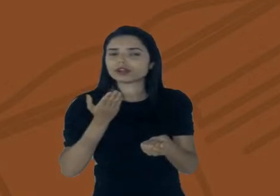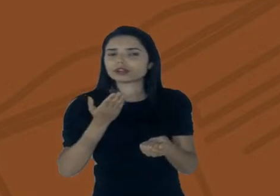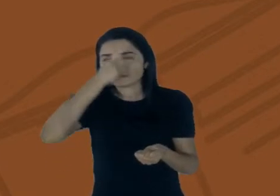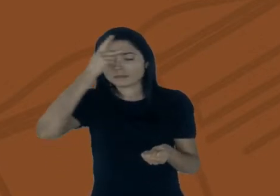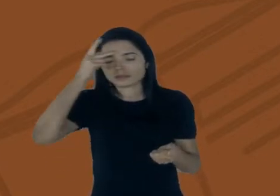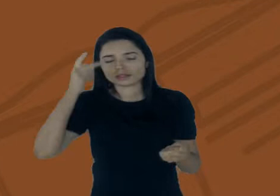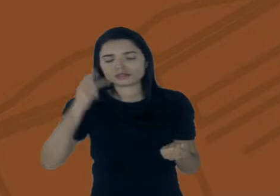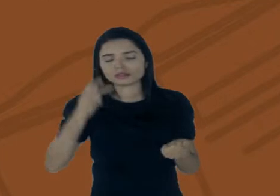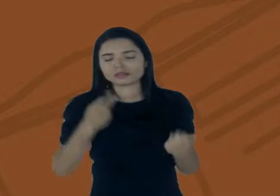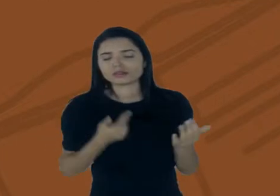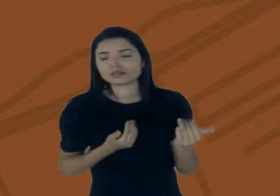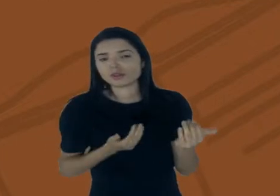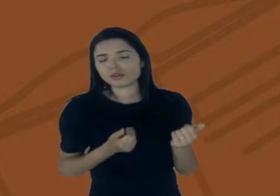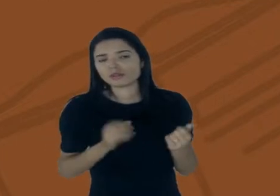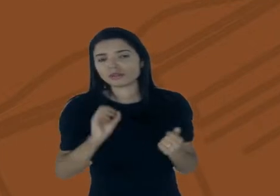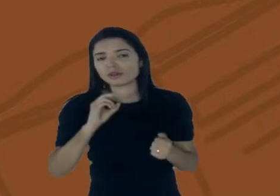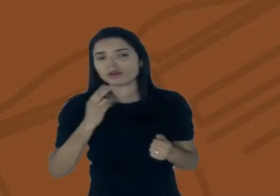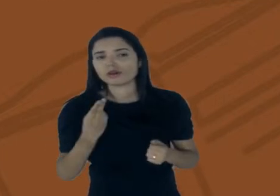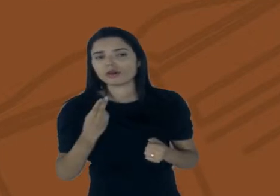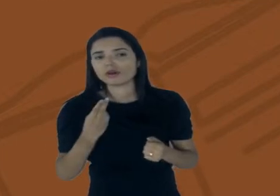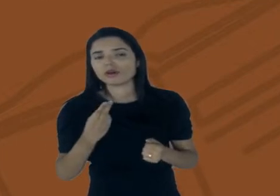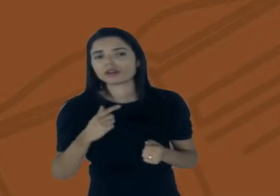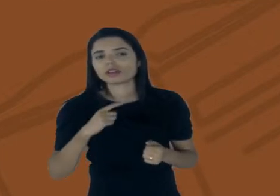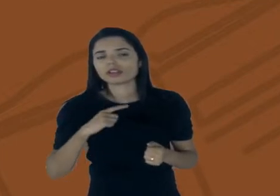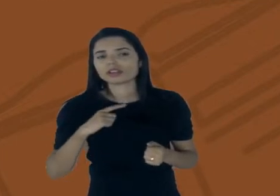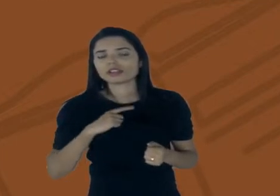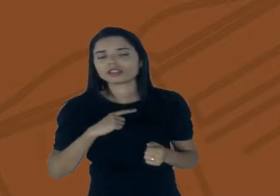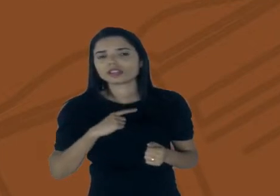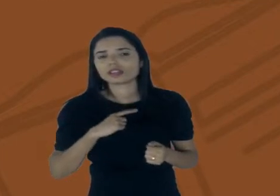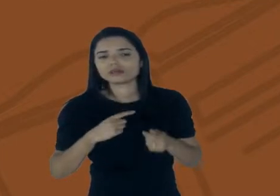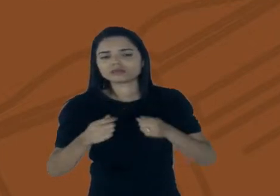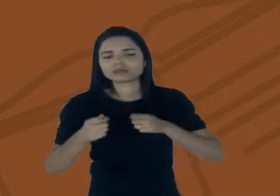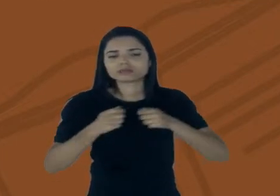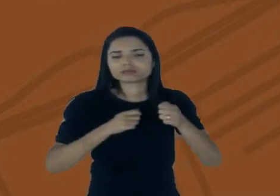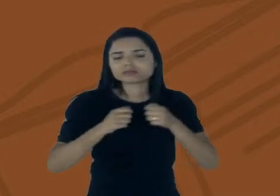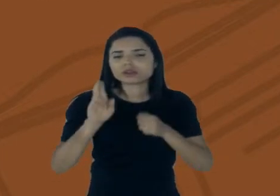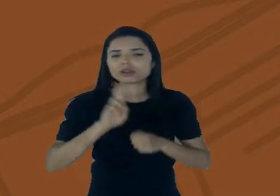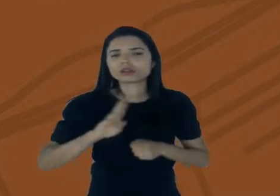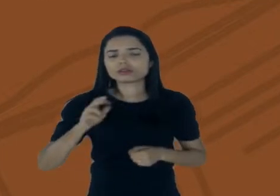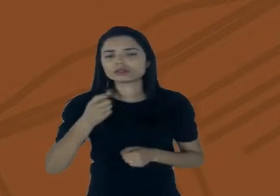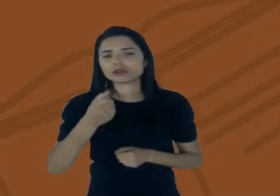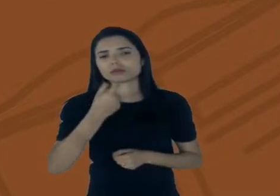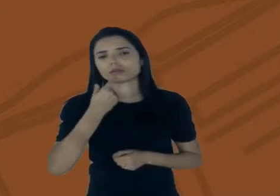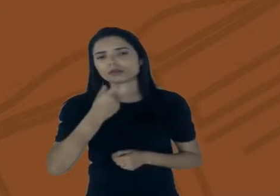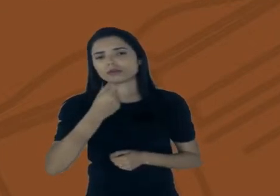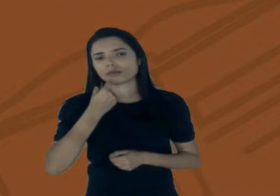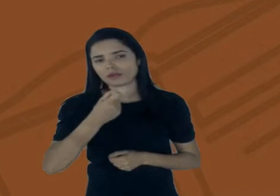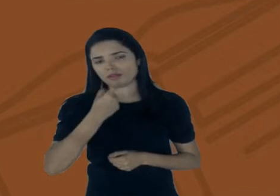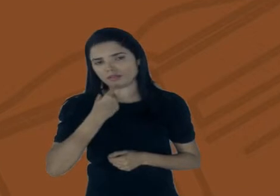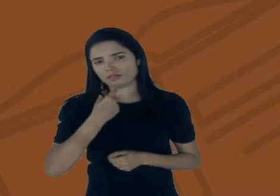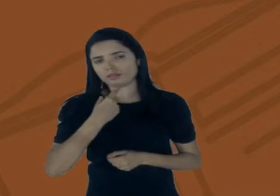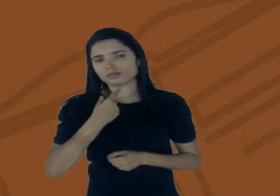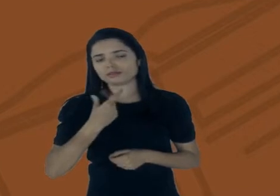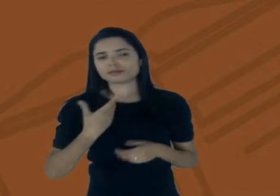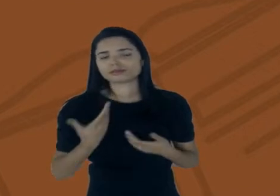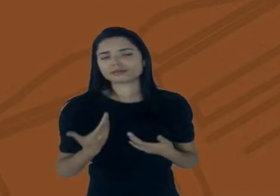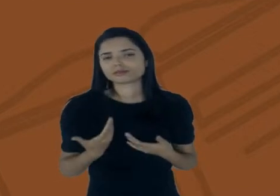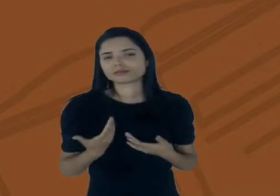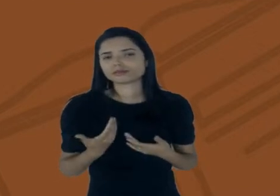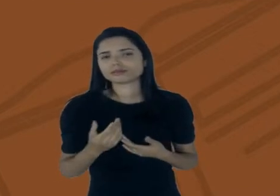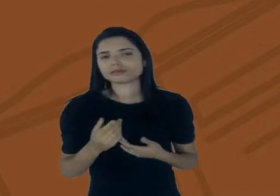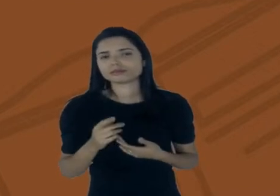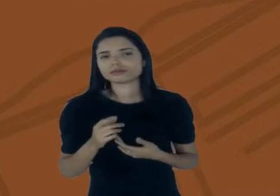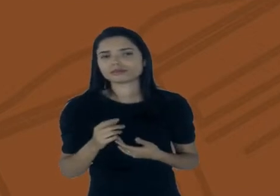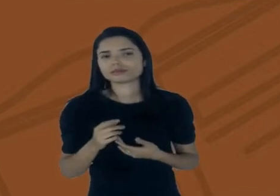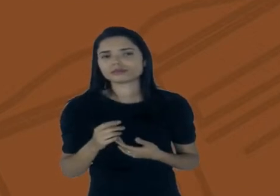o tratamento controle requer o uso de vários remédios, que pode levar o médico a suspeitar de hipertensão. Então, essa